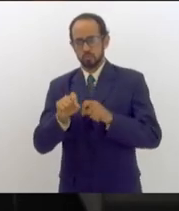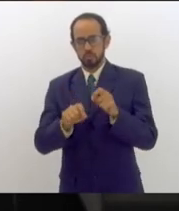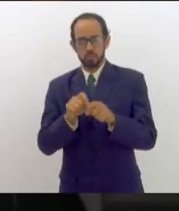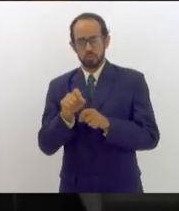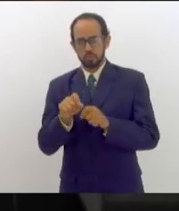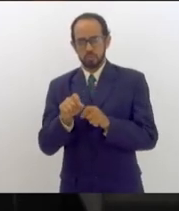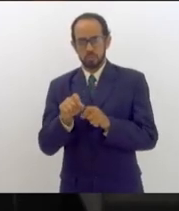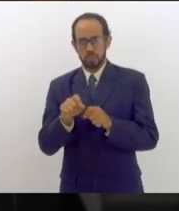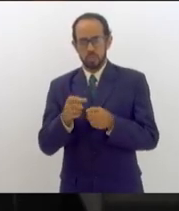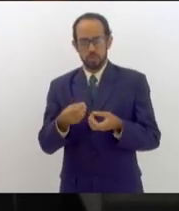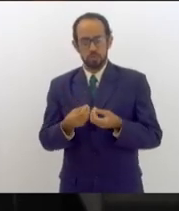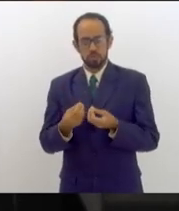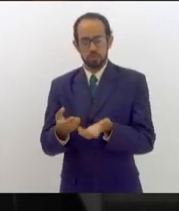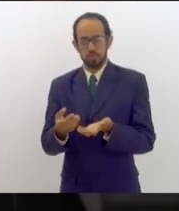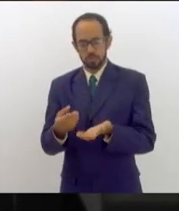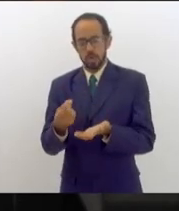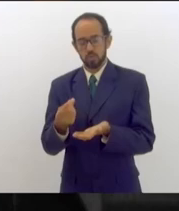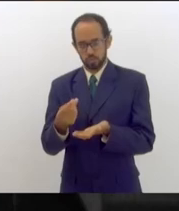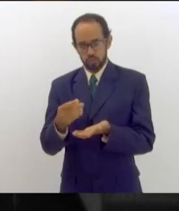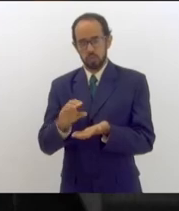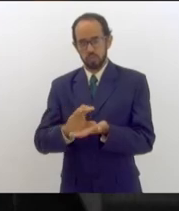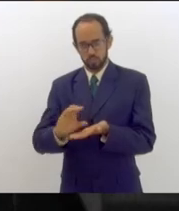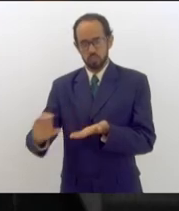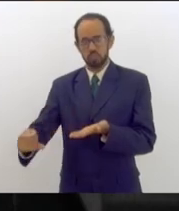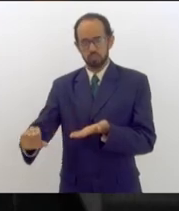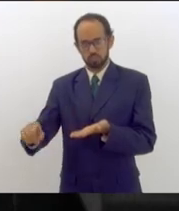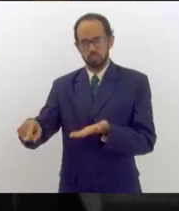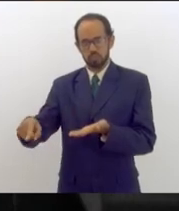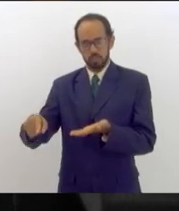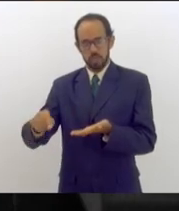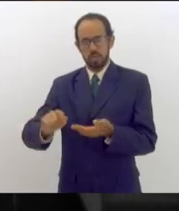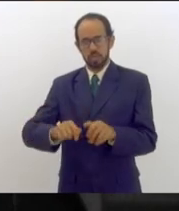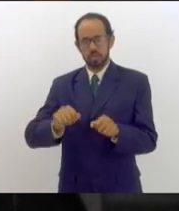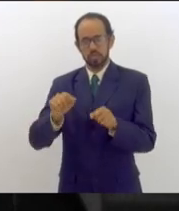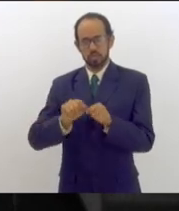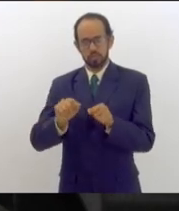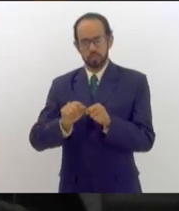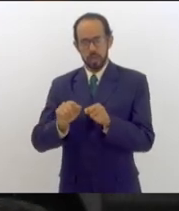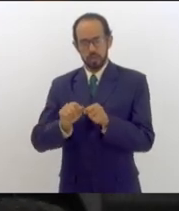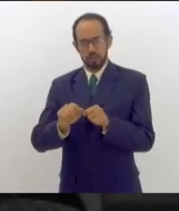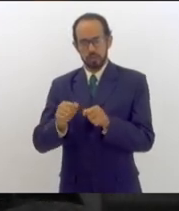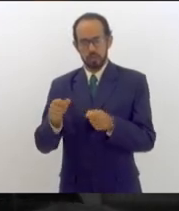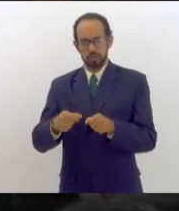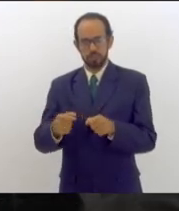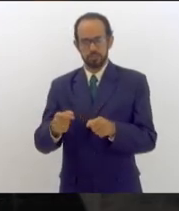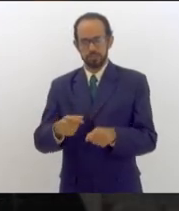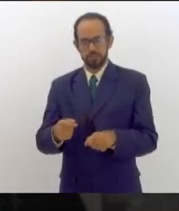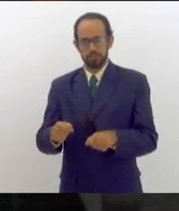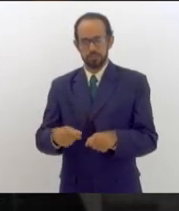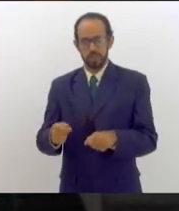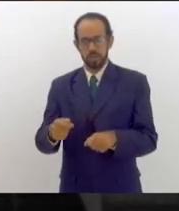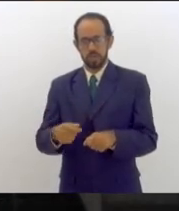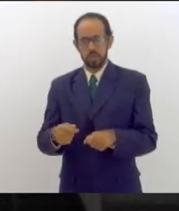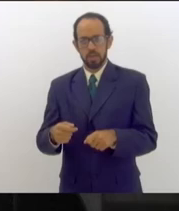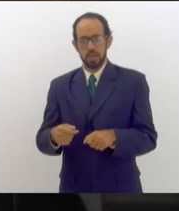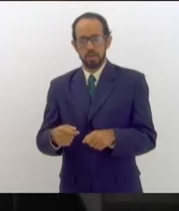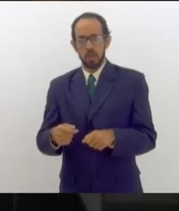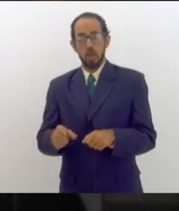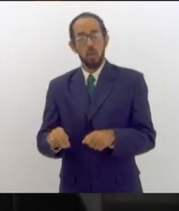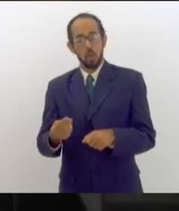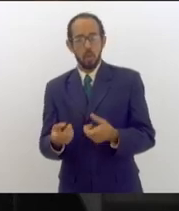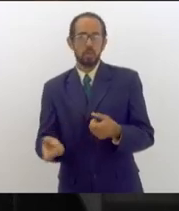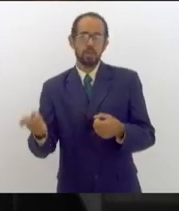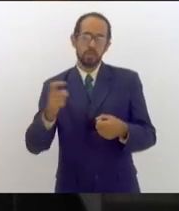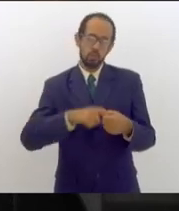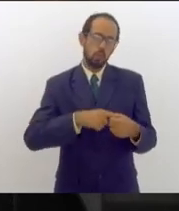disponibilizar o recurso para que esse recurso retorne ao governo do estado Caso seja responsabilidade